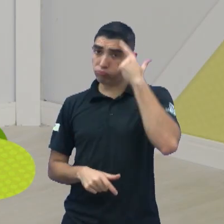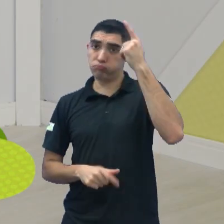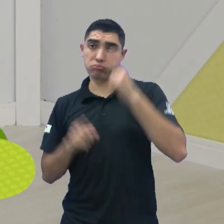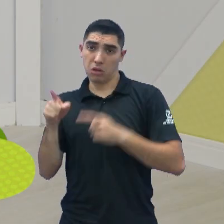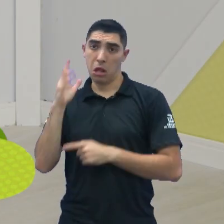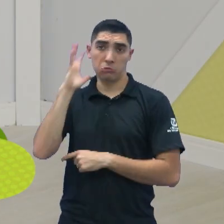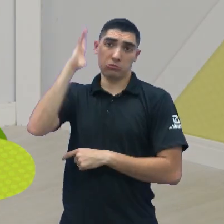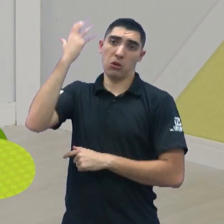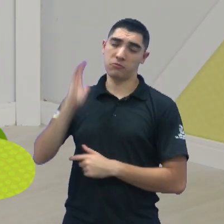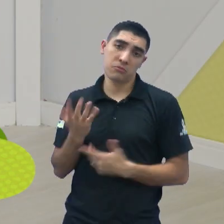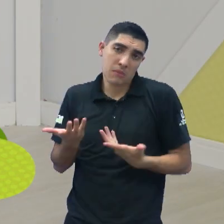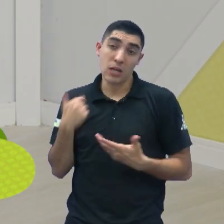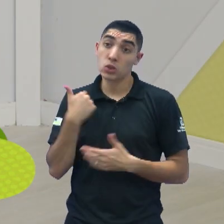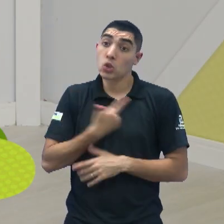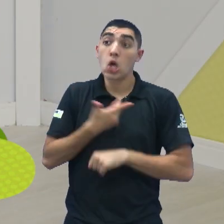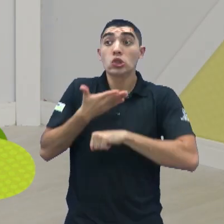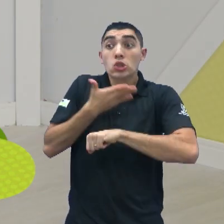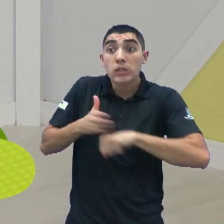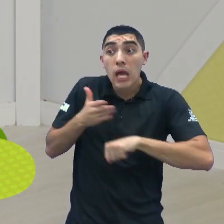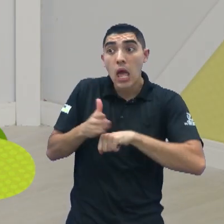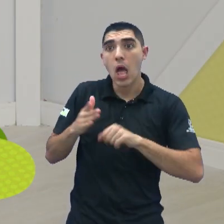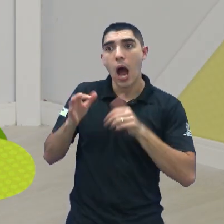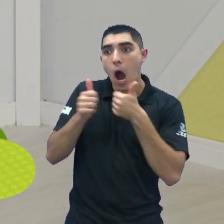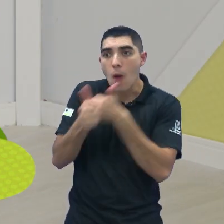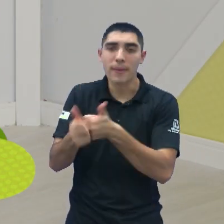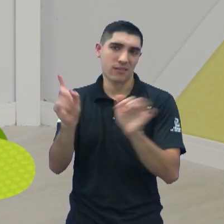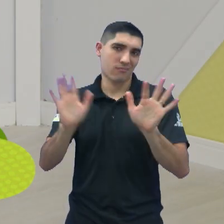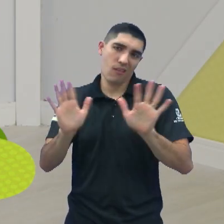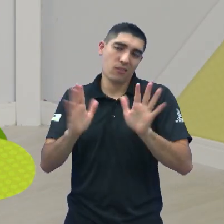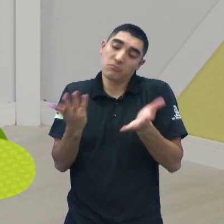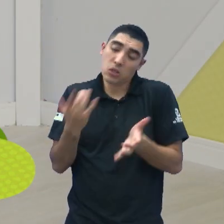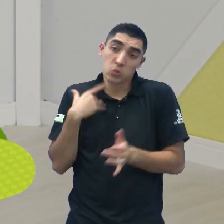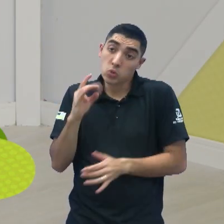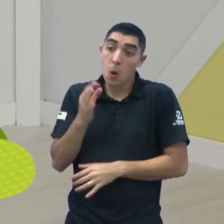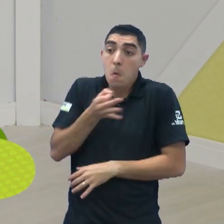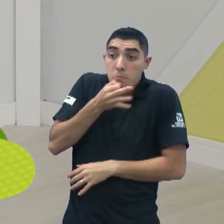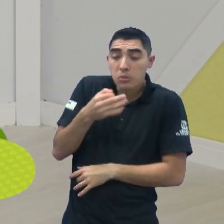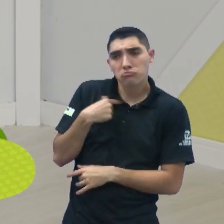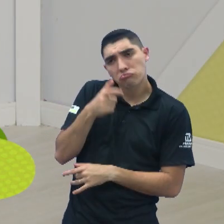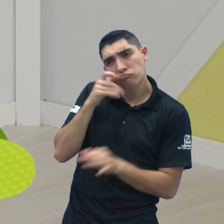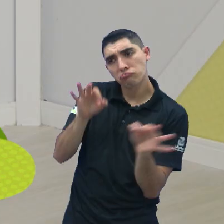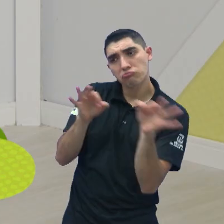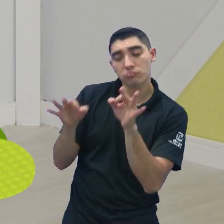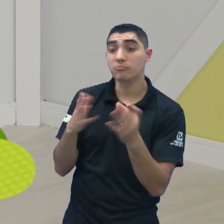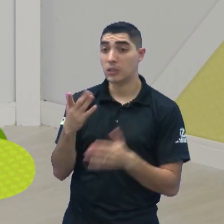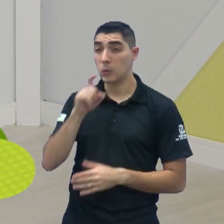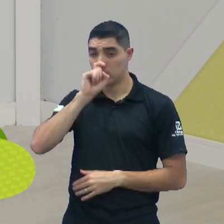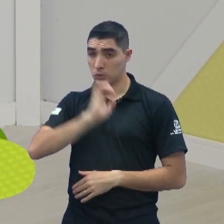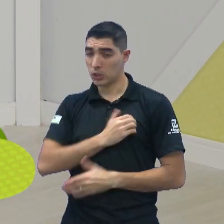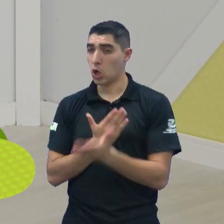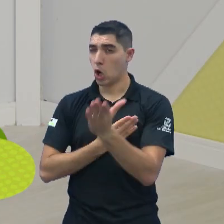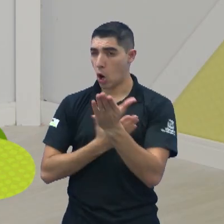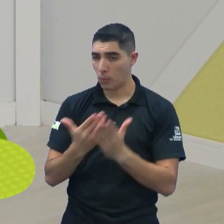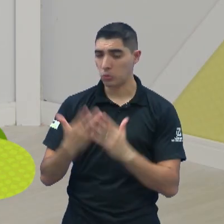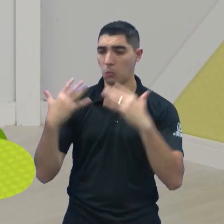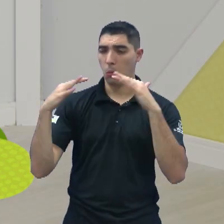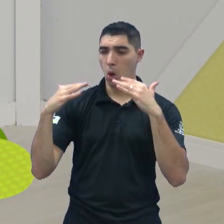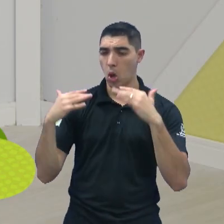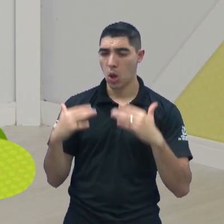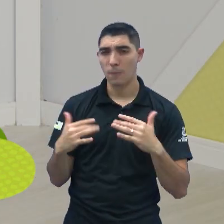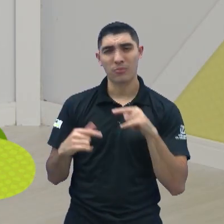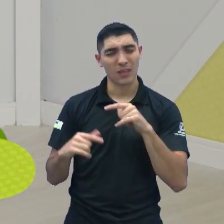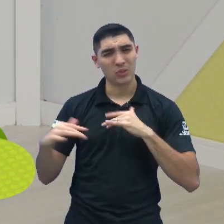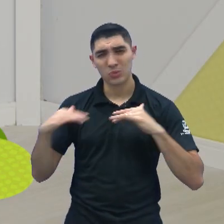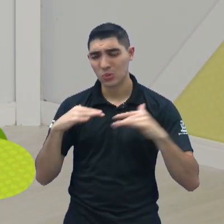dia a dia, só fala com base naquilo que a gente vê durante o jogo. Enfim, o São José vem caindo de produção aí nessa reta final, jogou muito